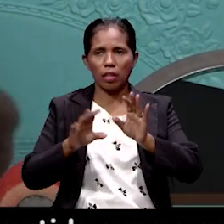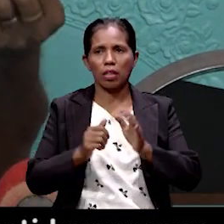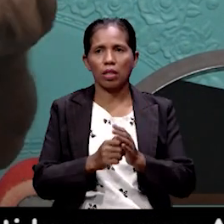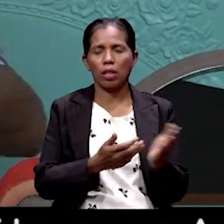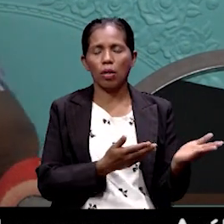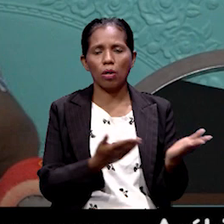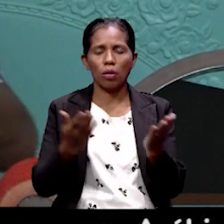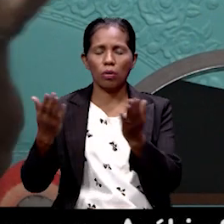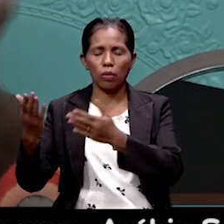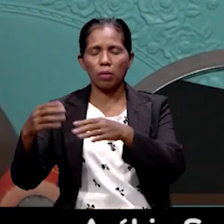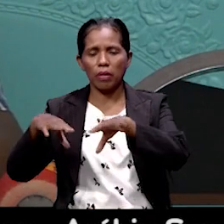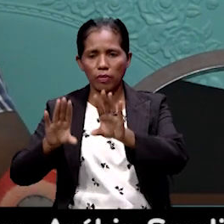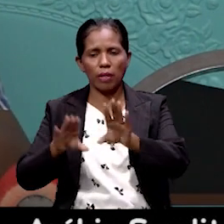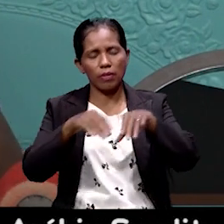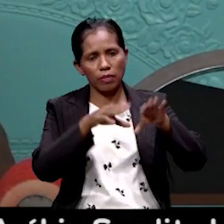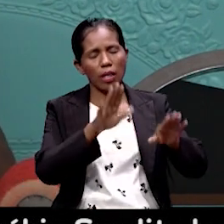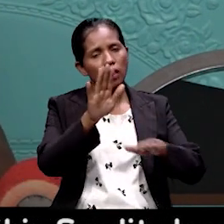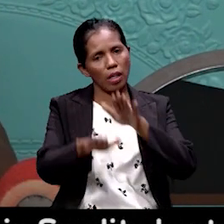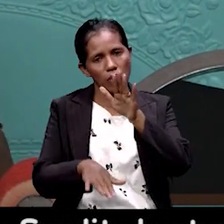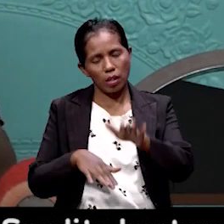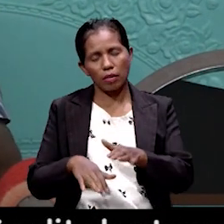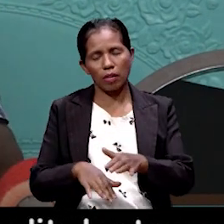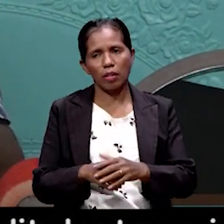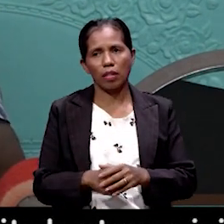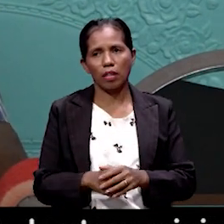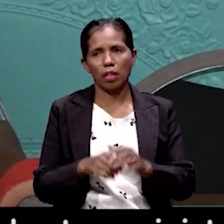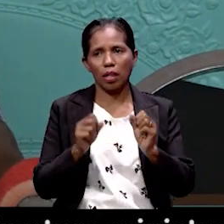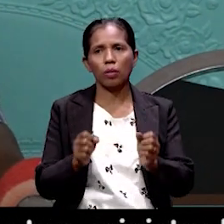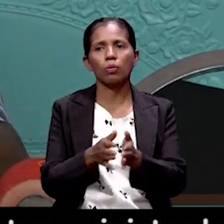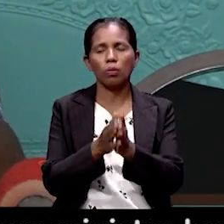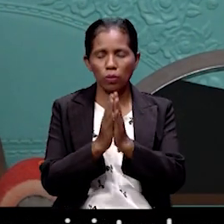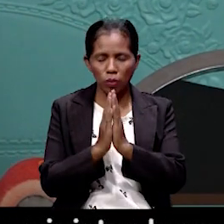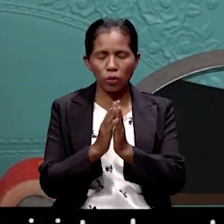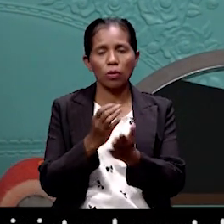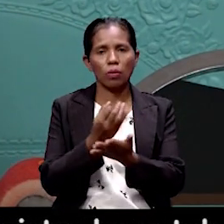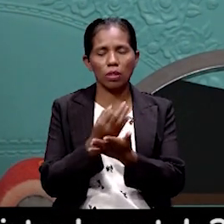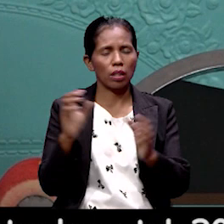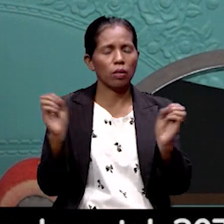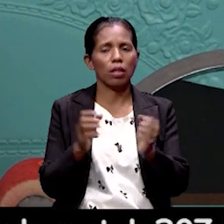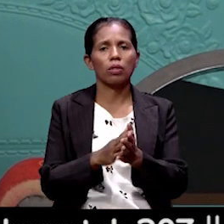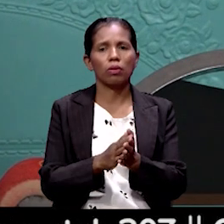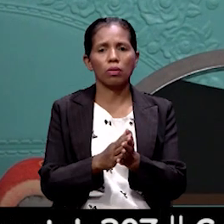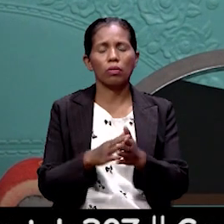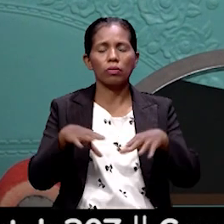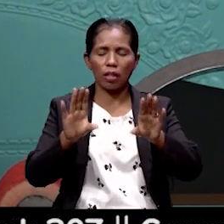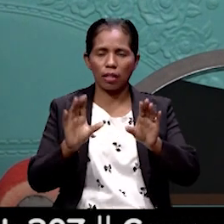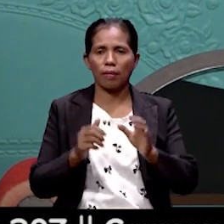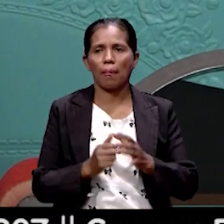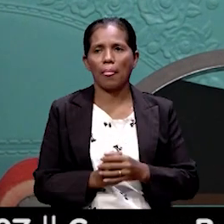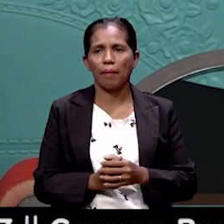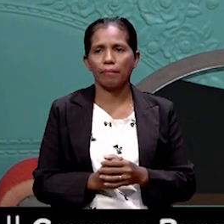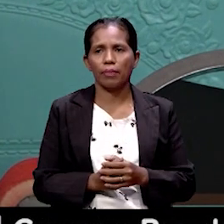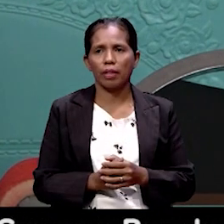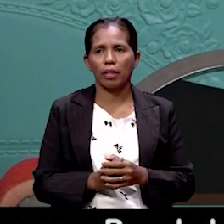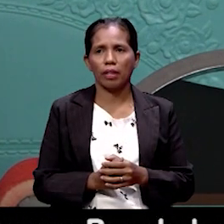fãs, não fãs. Então, do o senhor não tem fãs. Agora, o senhor